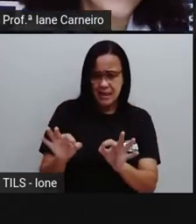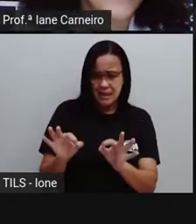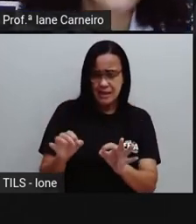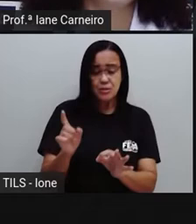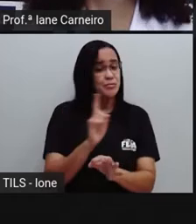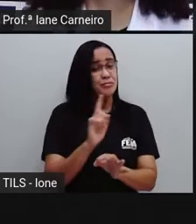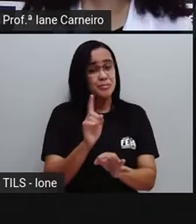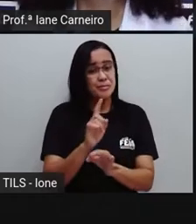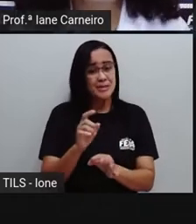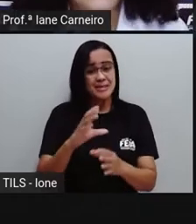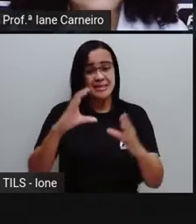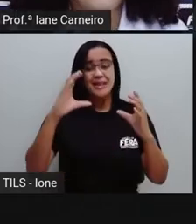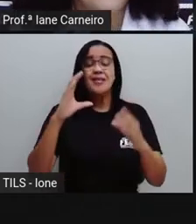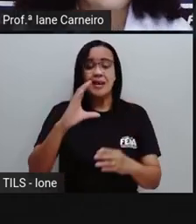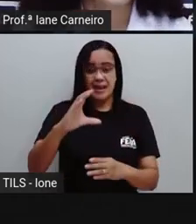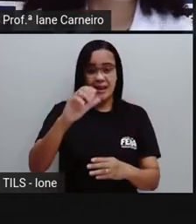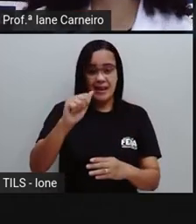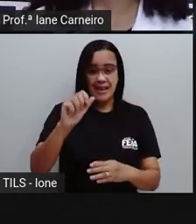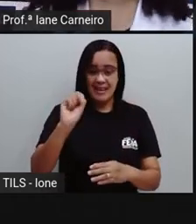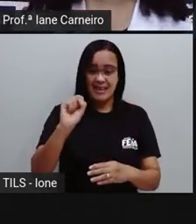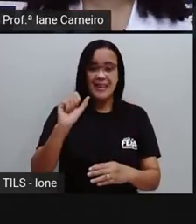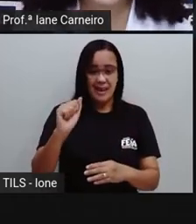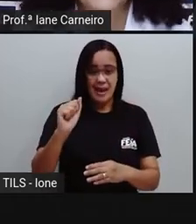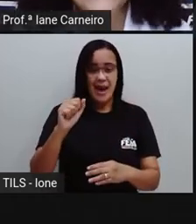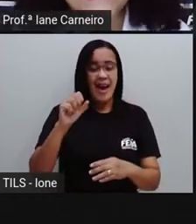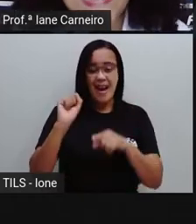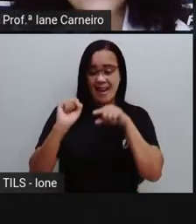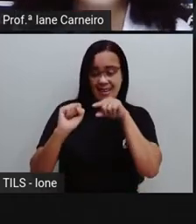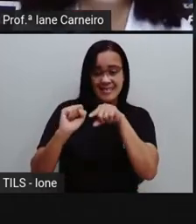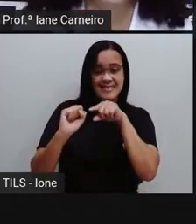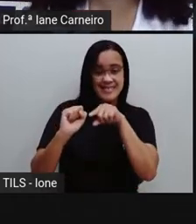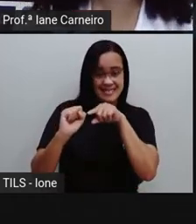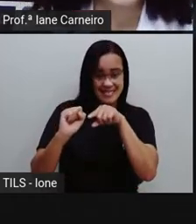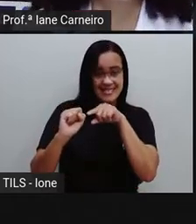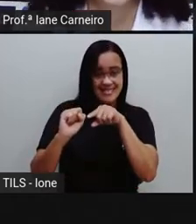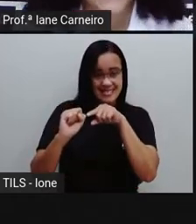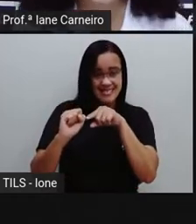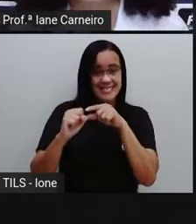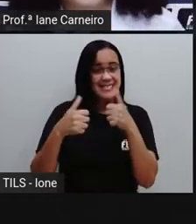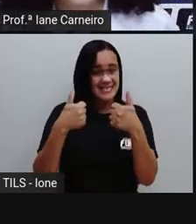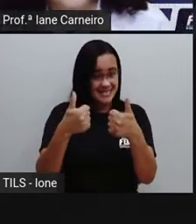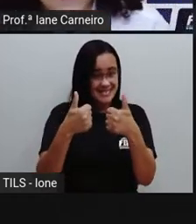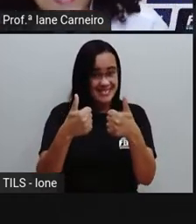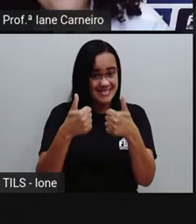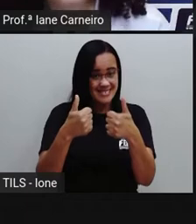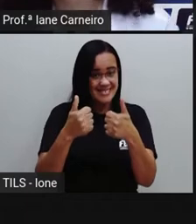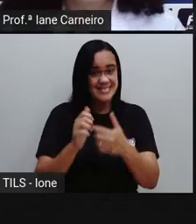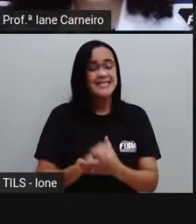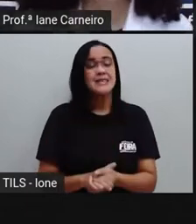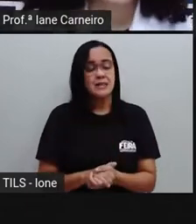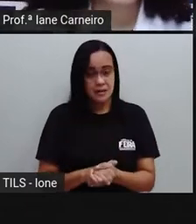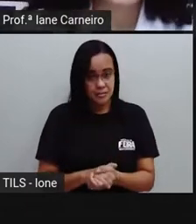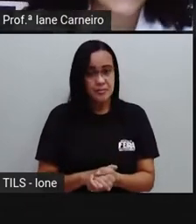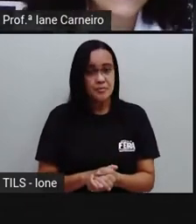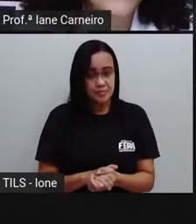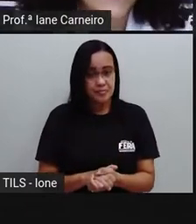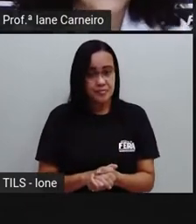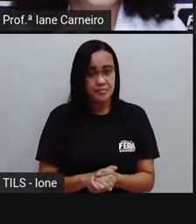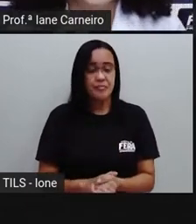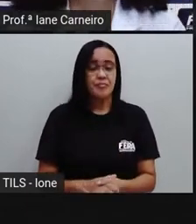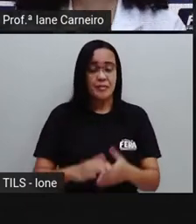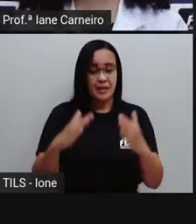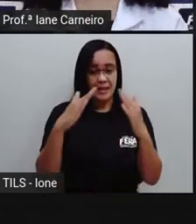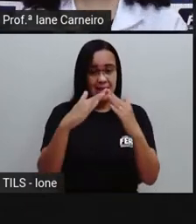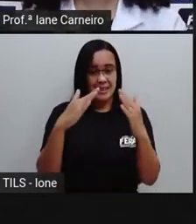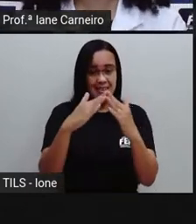sim né E aí ela escreveu casa né você a se a E aí toda vez que ela